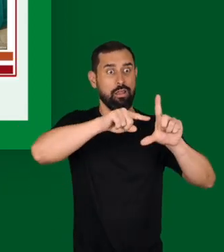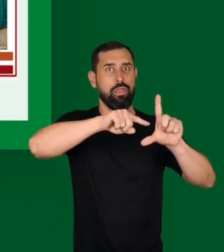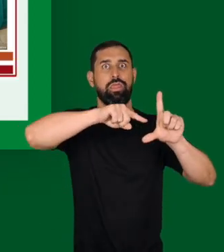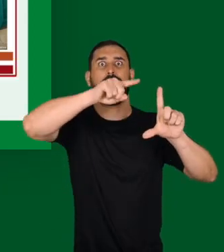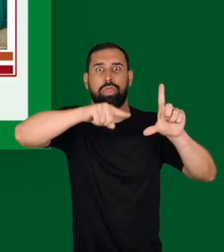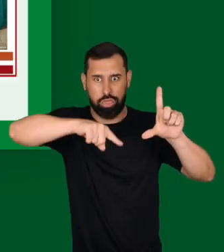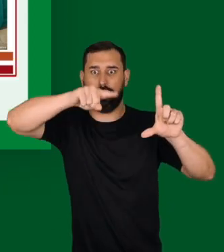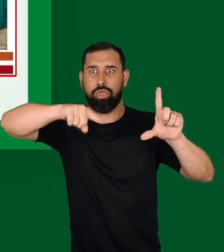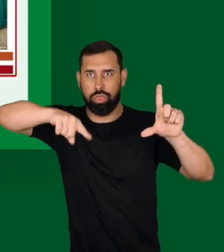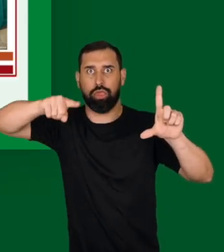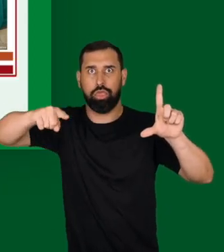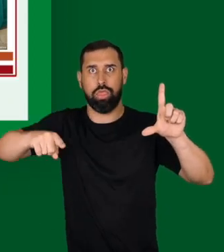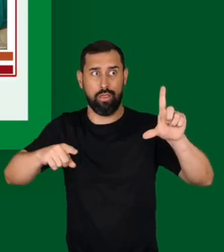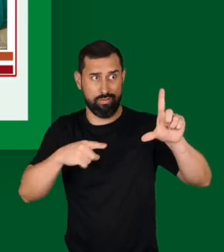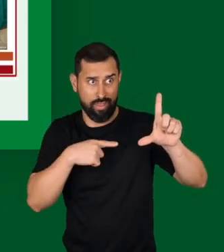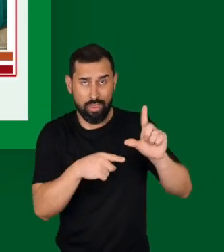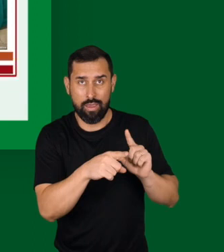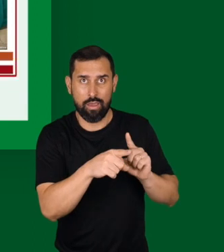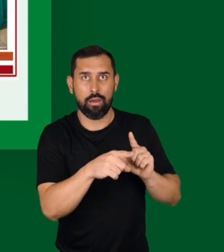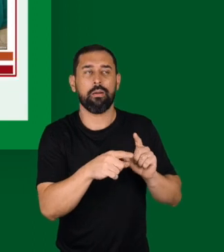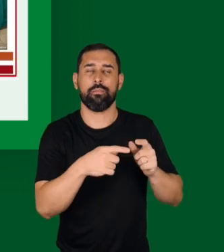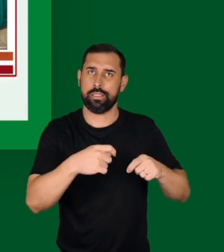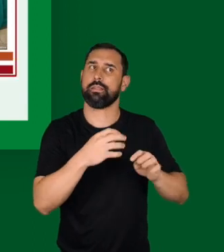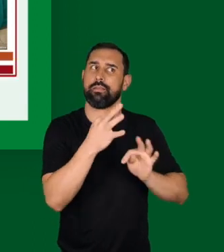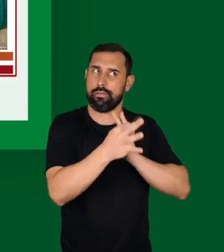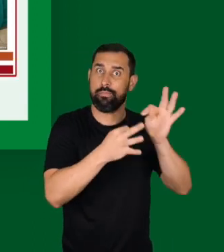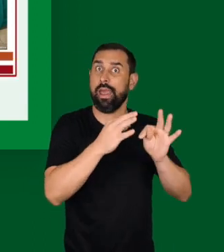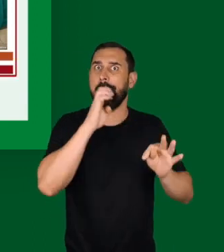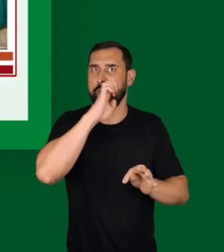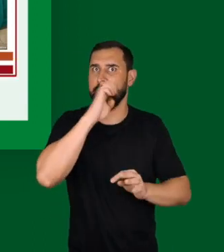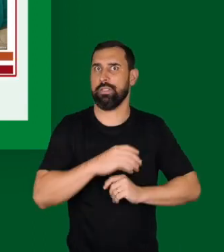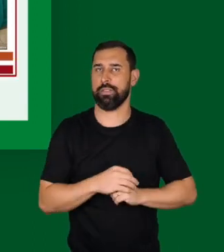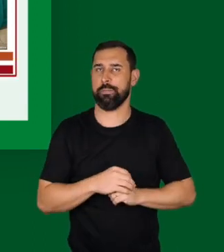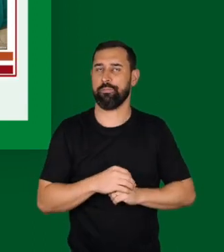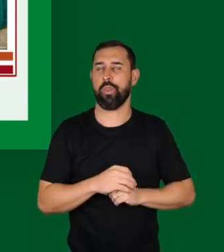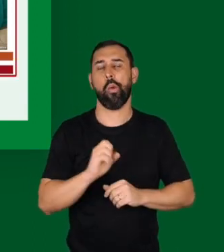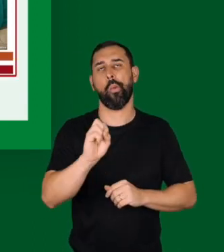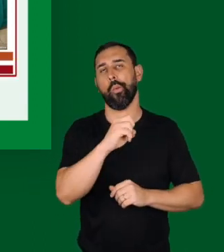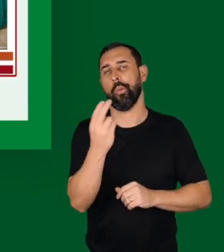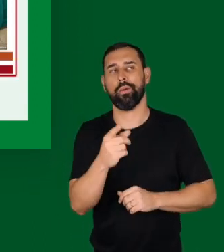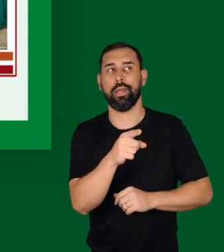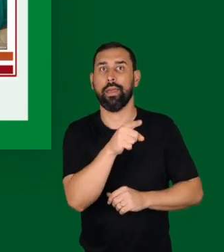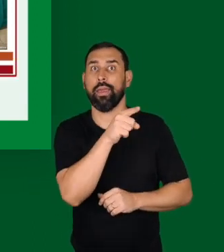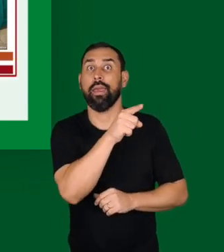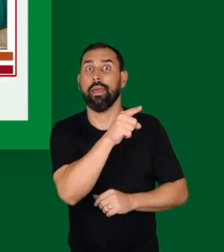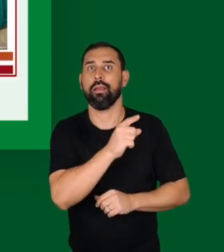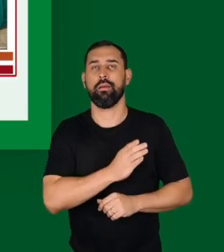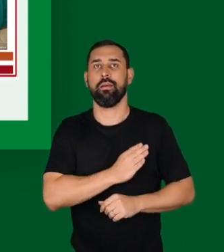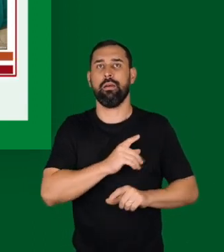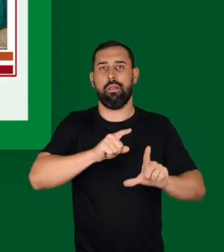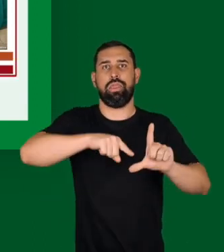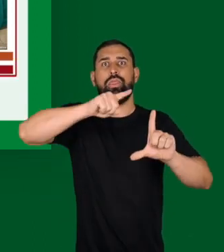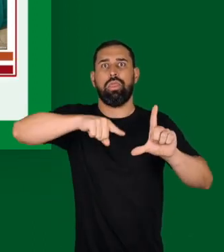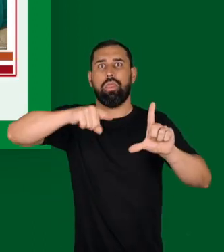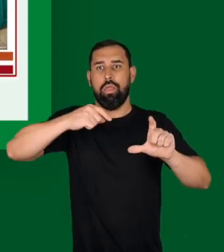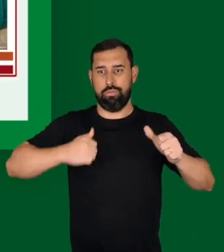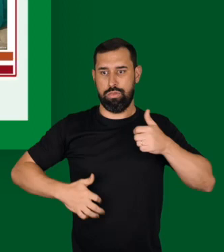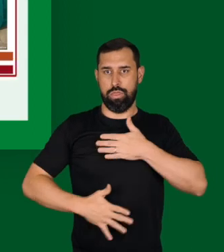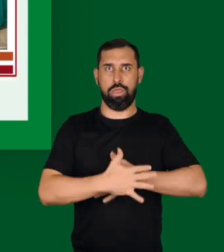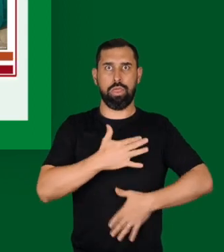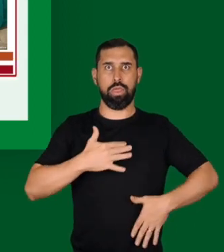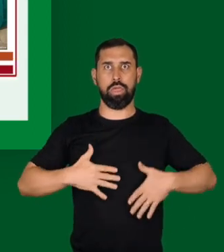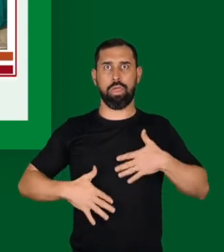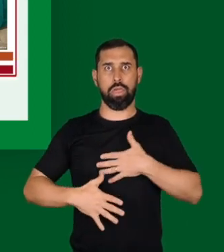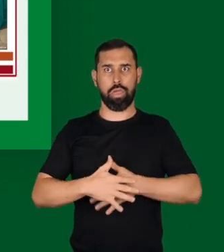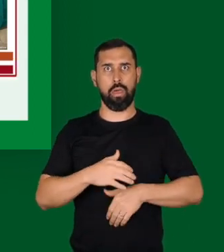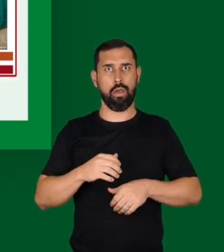instável. Então, a gente vai tratar aqueles pacientes que têm ritmos instáveis que requerem terapia de emergência.